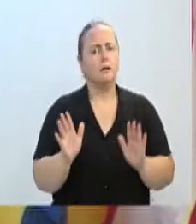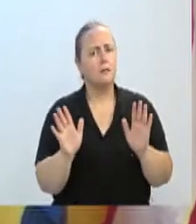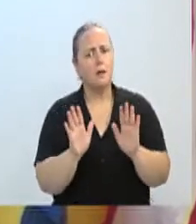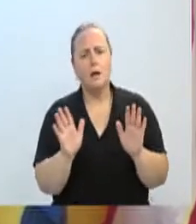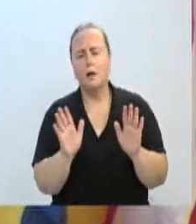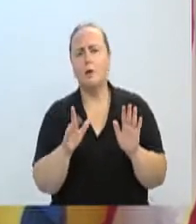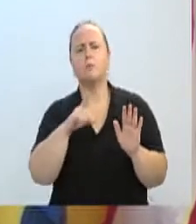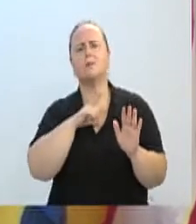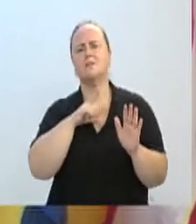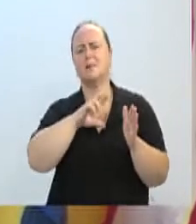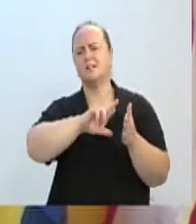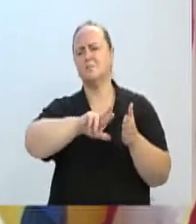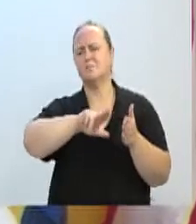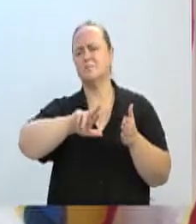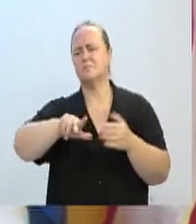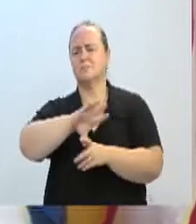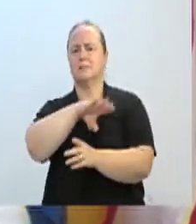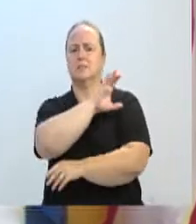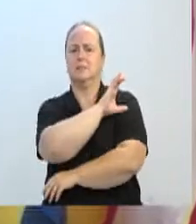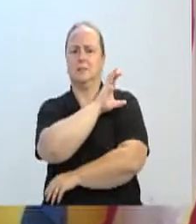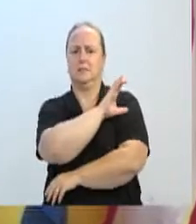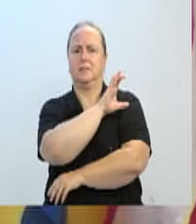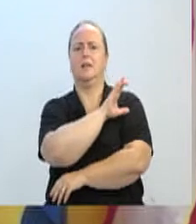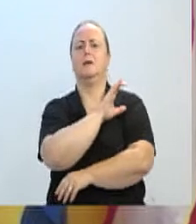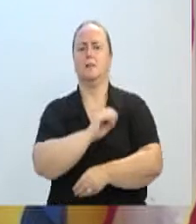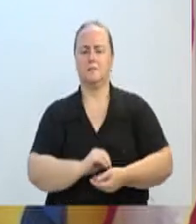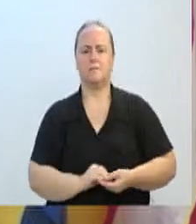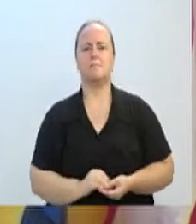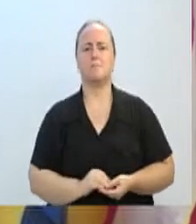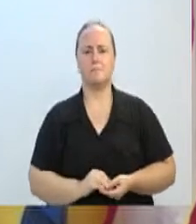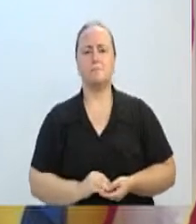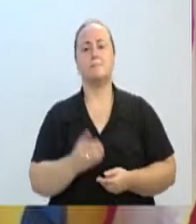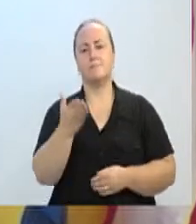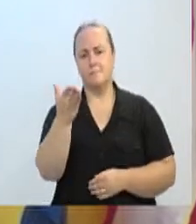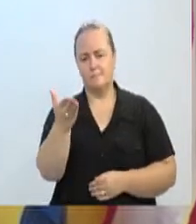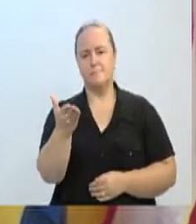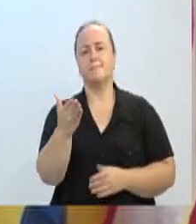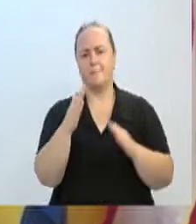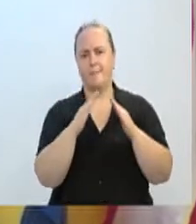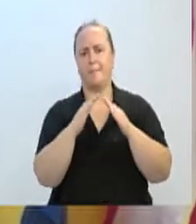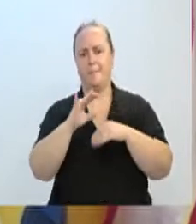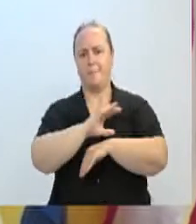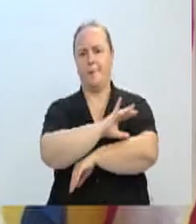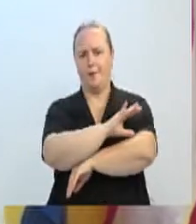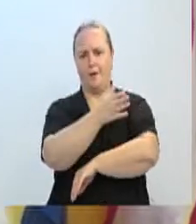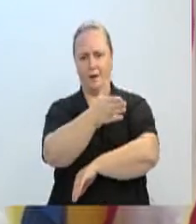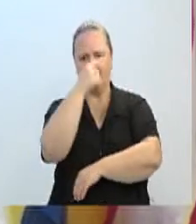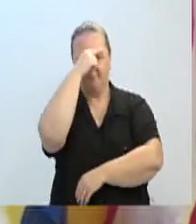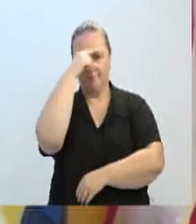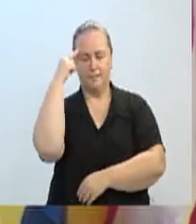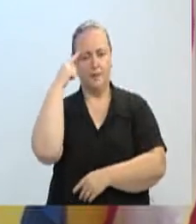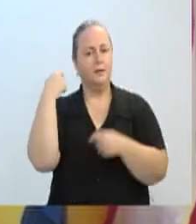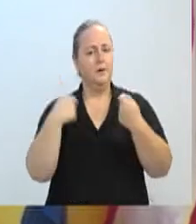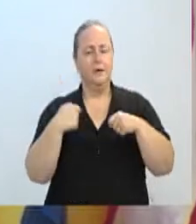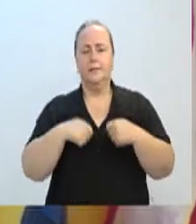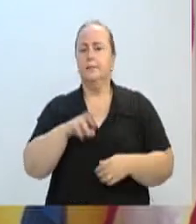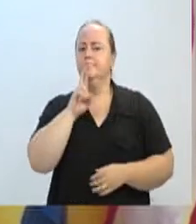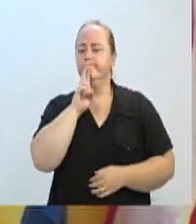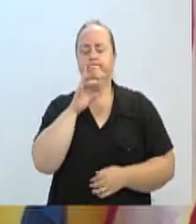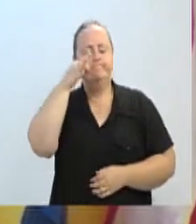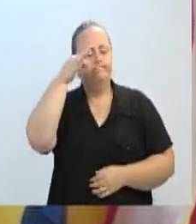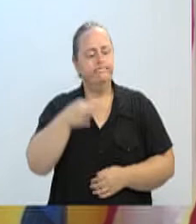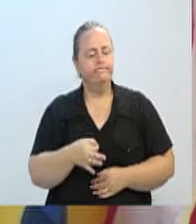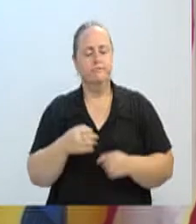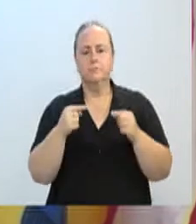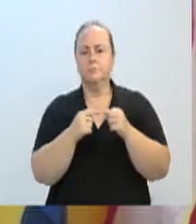gente tem por aqui, vereador Marcos da Rosa, o senhor que mora na região da Itapava Central. Nós precisamos aqui respostas mais